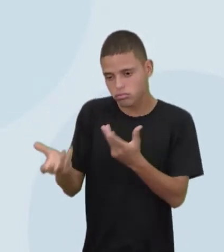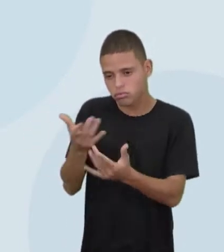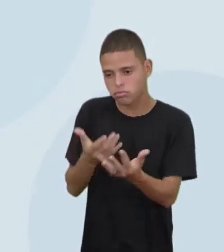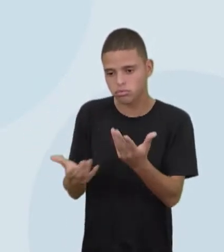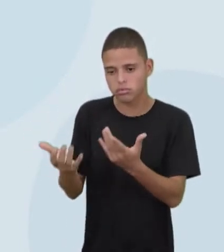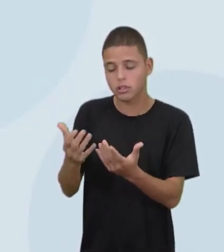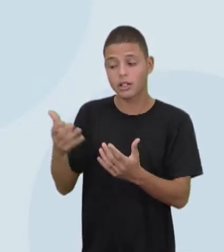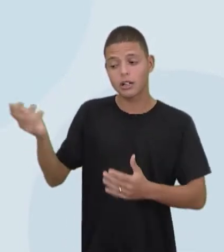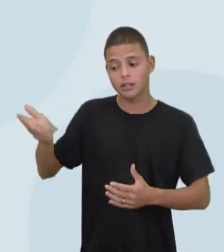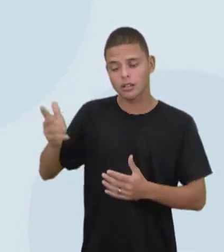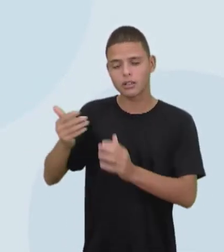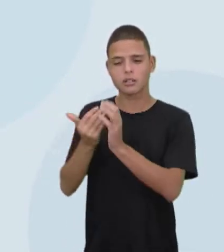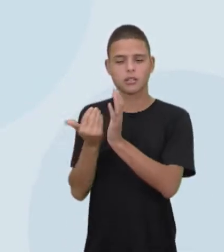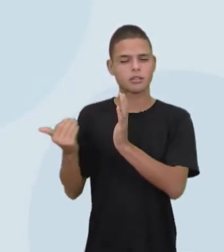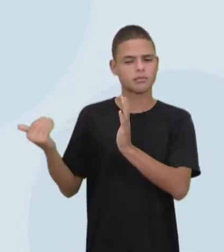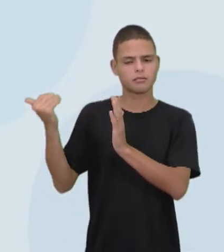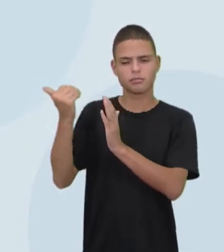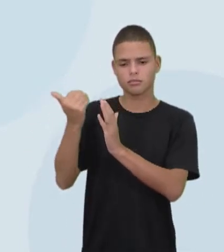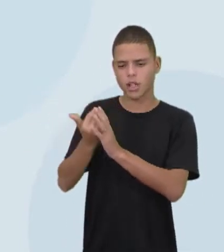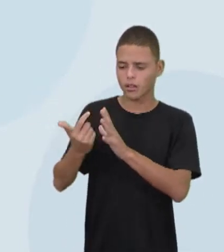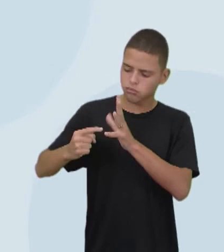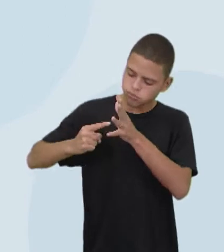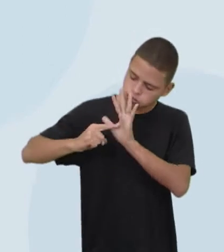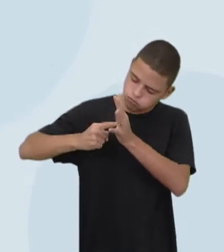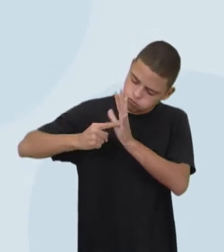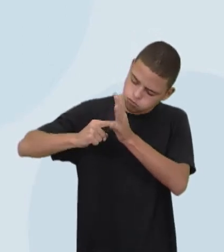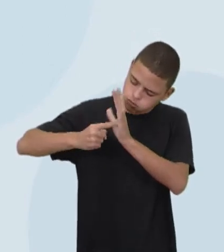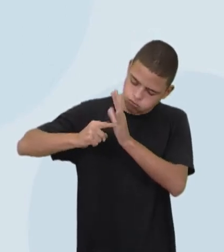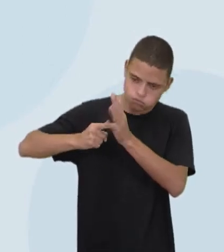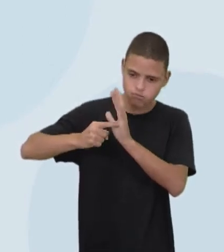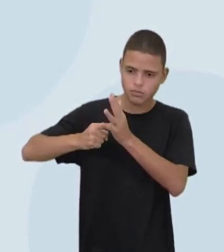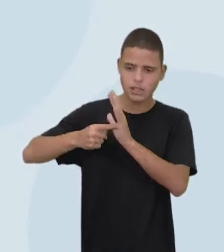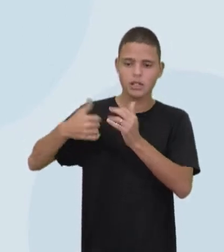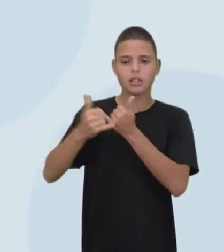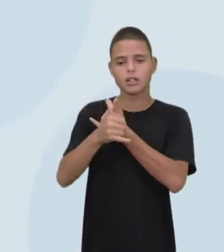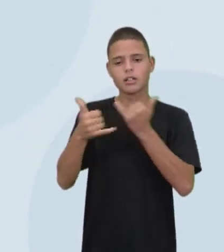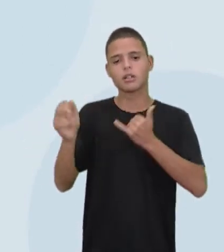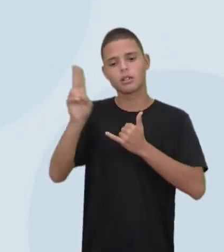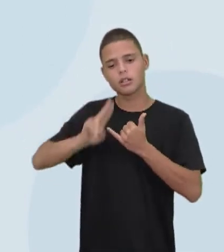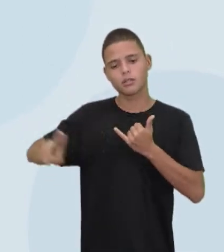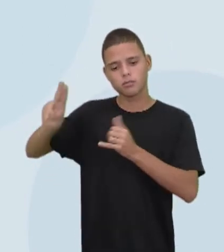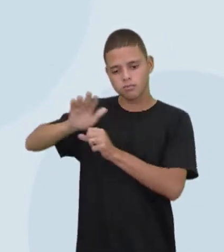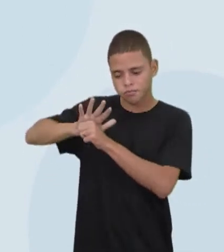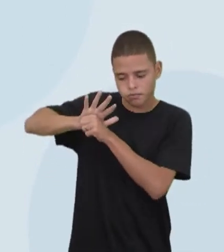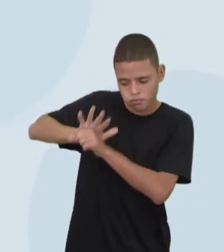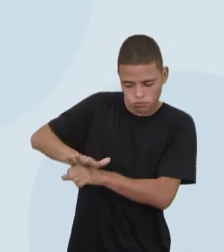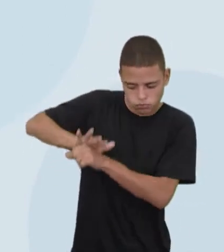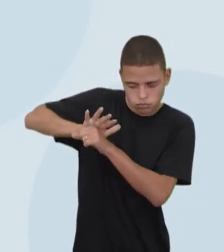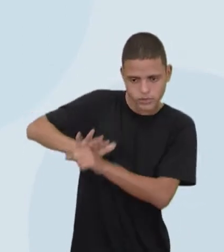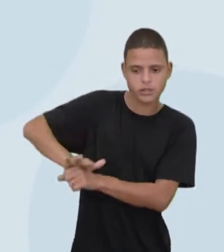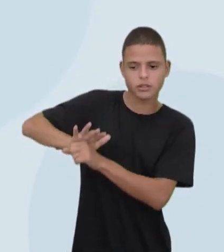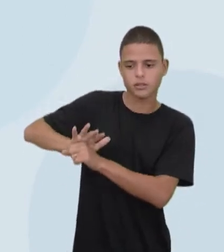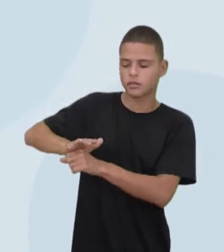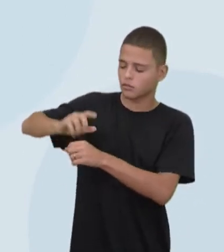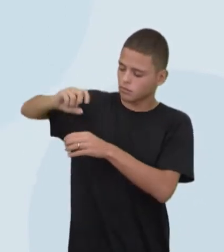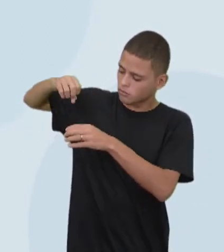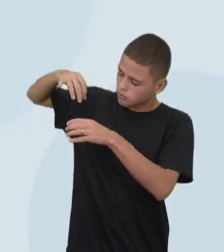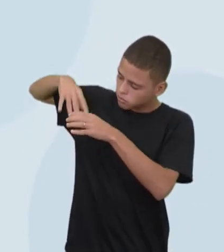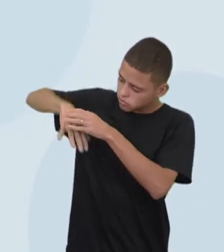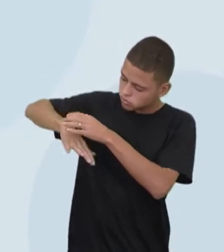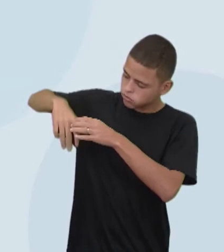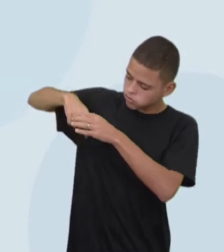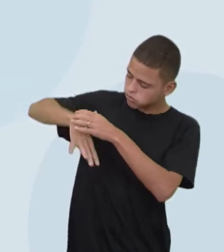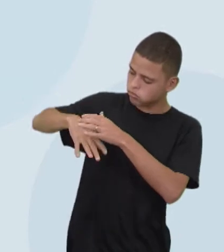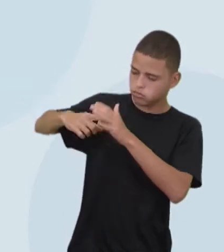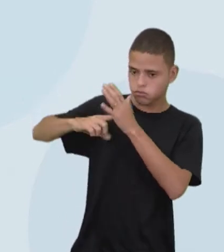sua velocidade, fazendo girar o eixo da turbina. Parte da energia é usada para pressionar o gás na entrada. O eixo da turbina